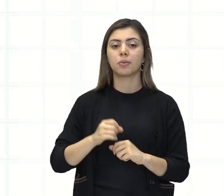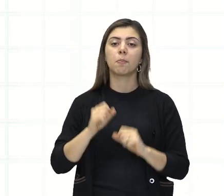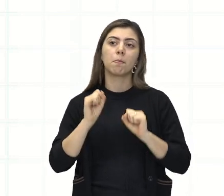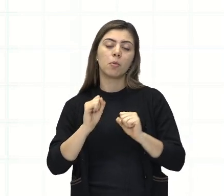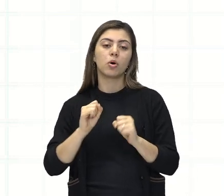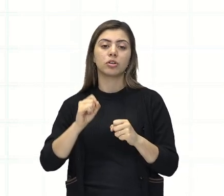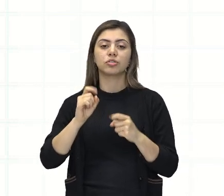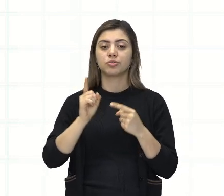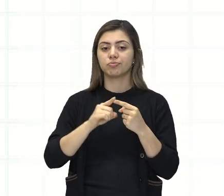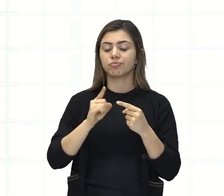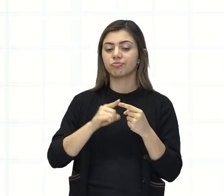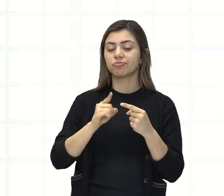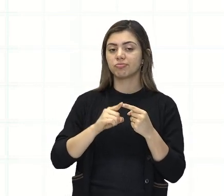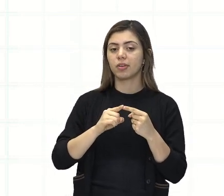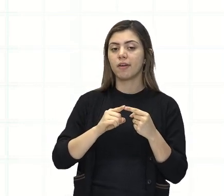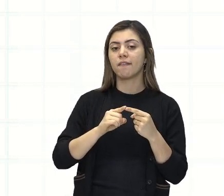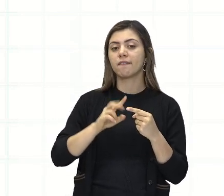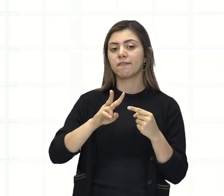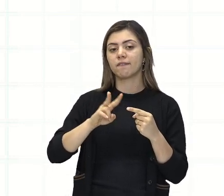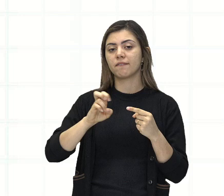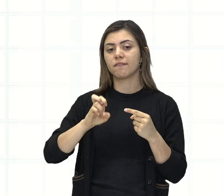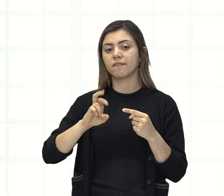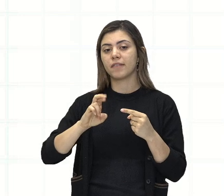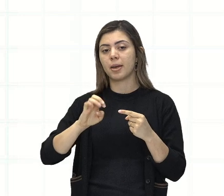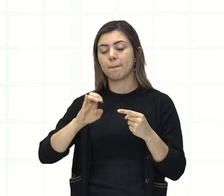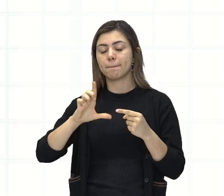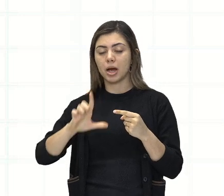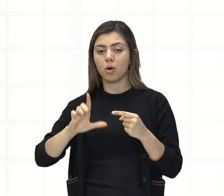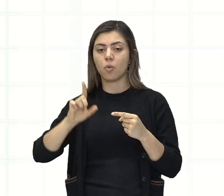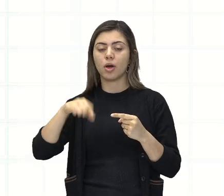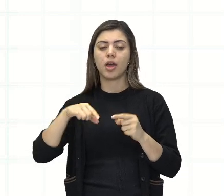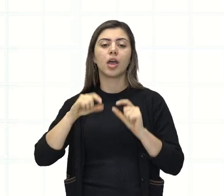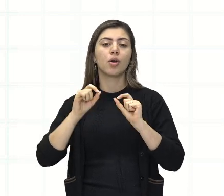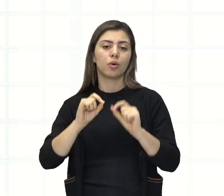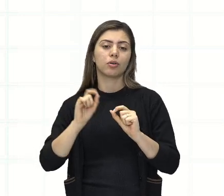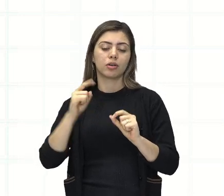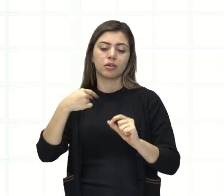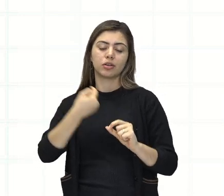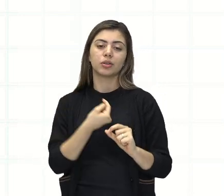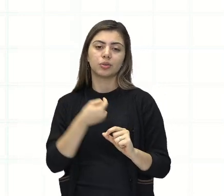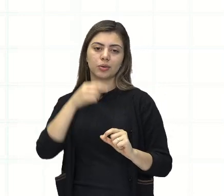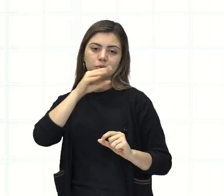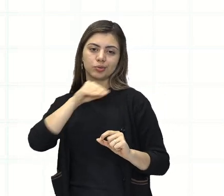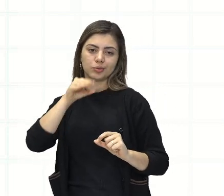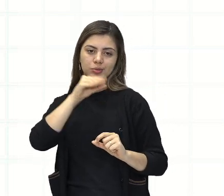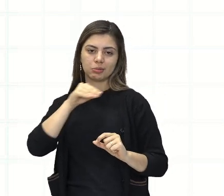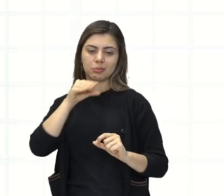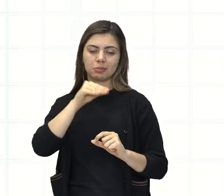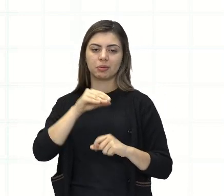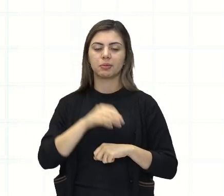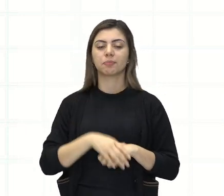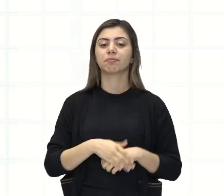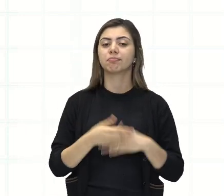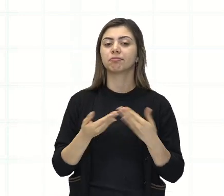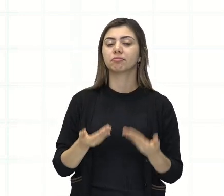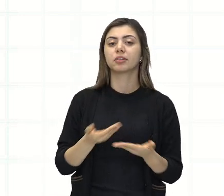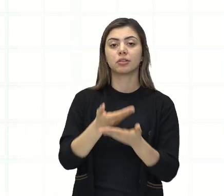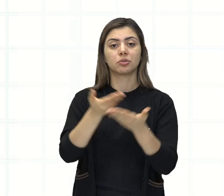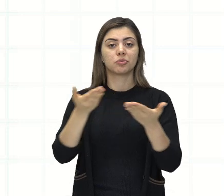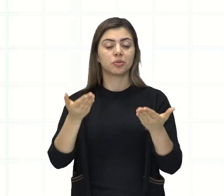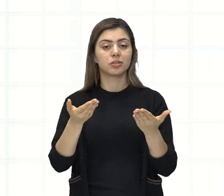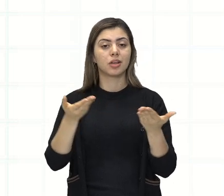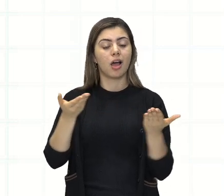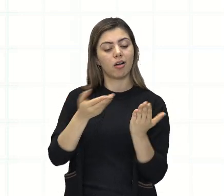verbal, né? A linguagem verbal, que é justamente essa que nós estamos utilizando. Vocês estão